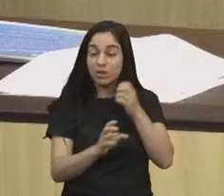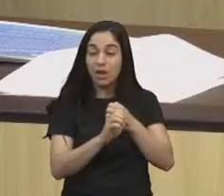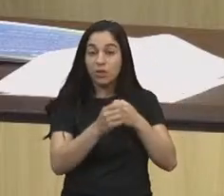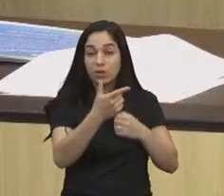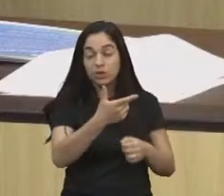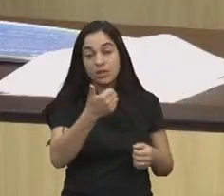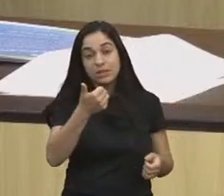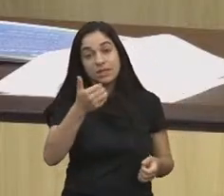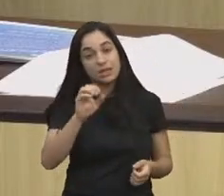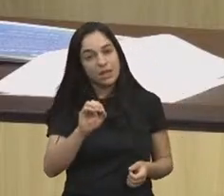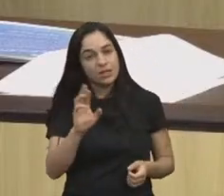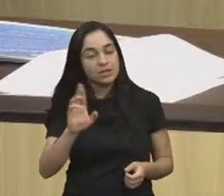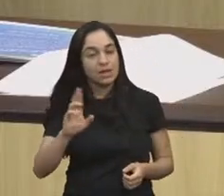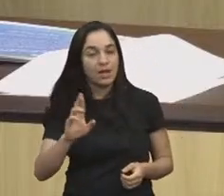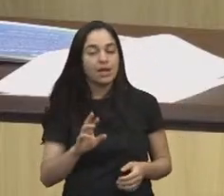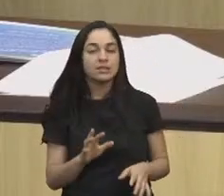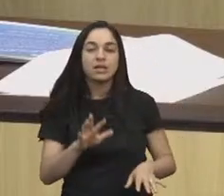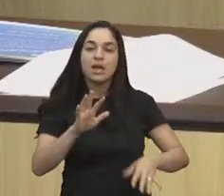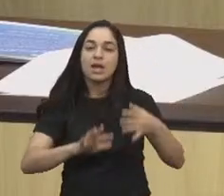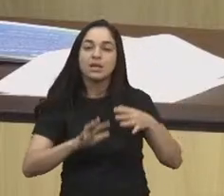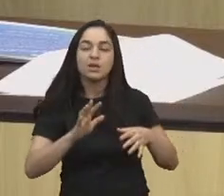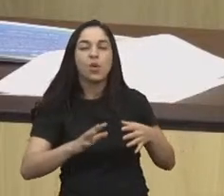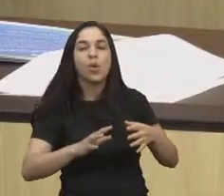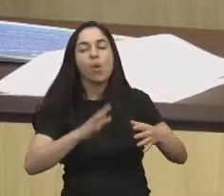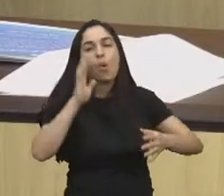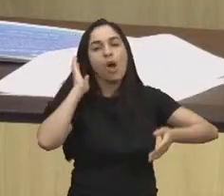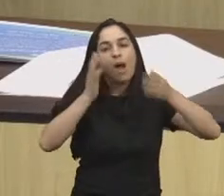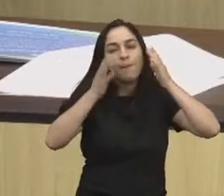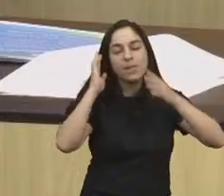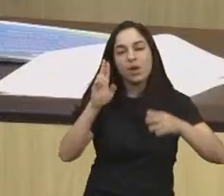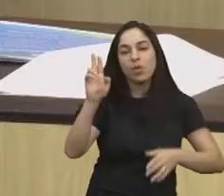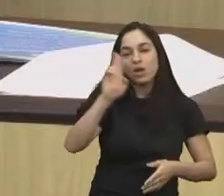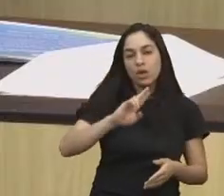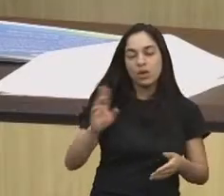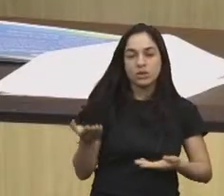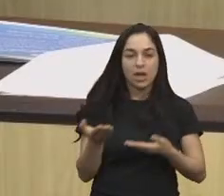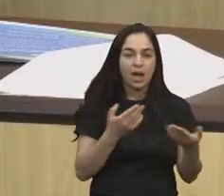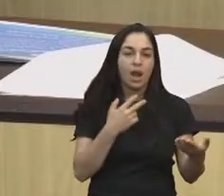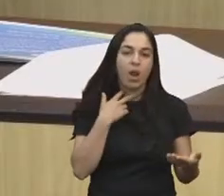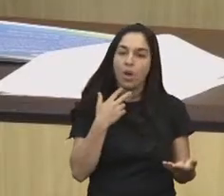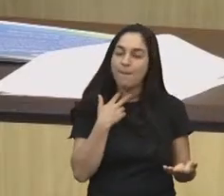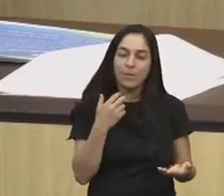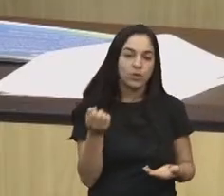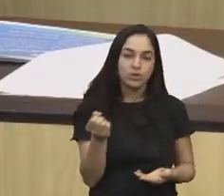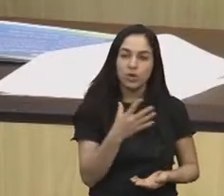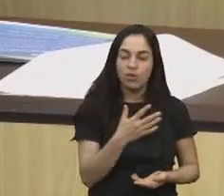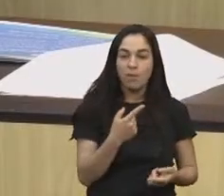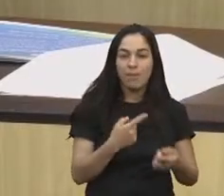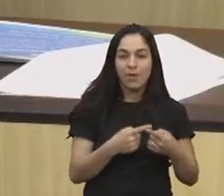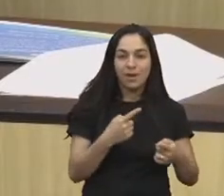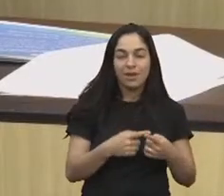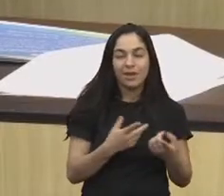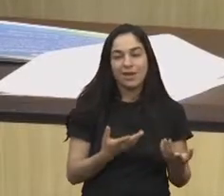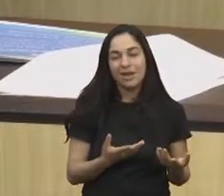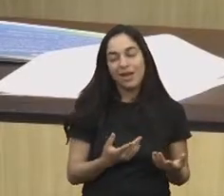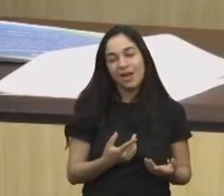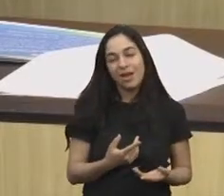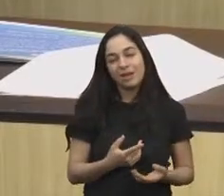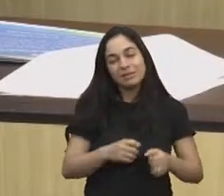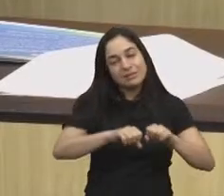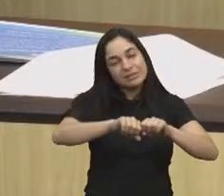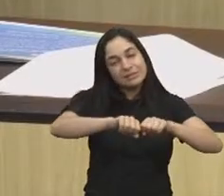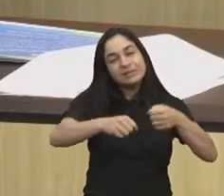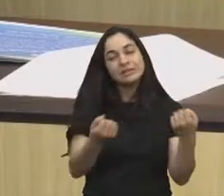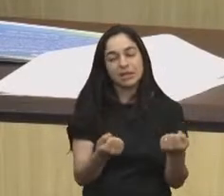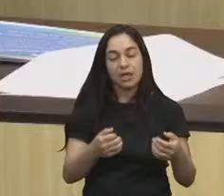e sendo que geralmente os caminhões que eles usam para carregar entulho, não pode ser um caminhão novo, que ele vai estragar, então são